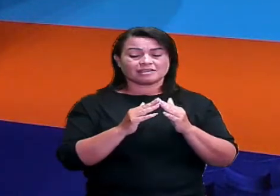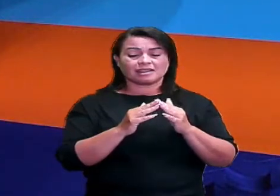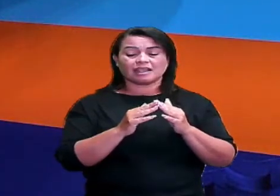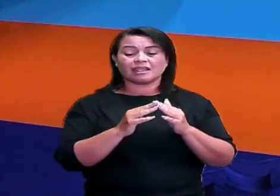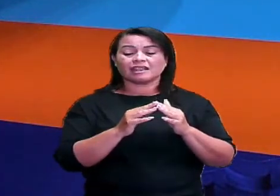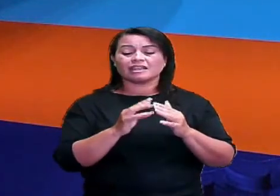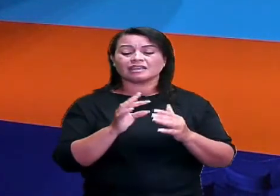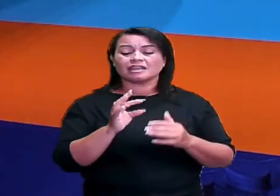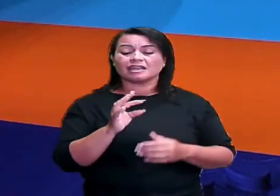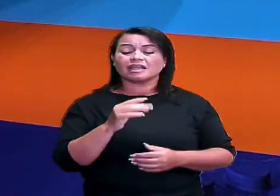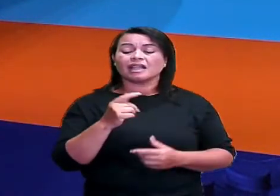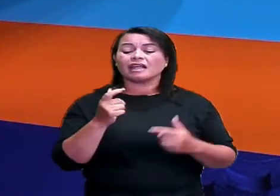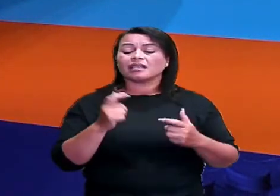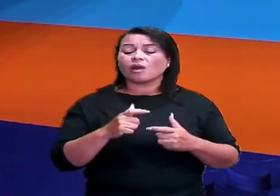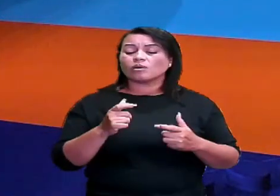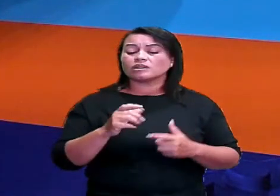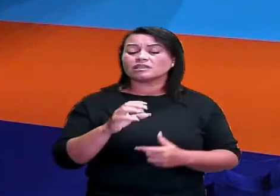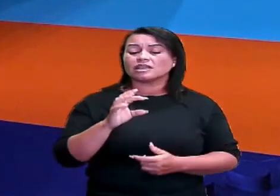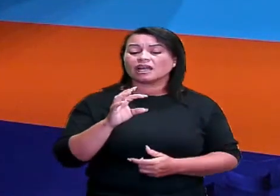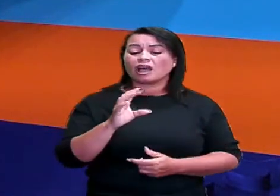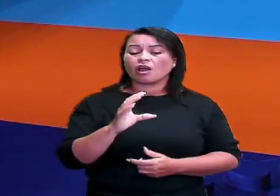Da cotovia.